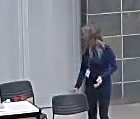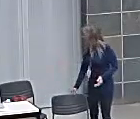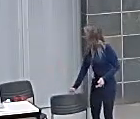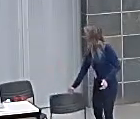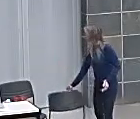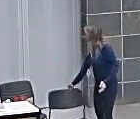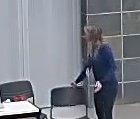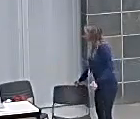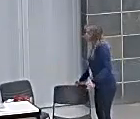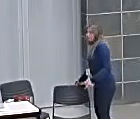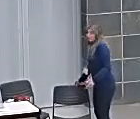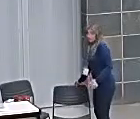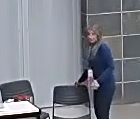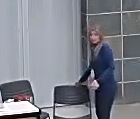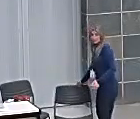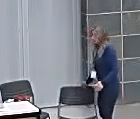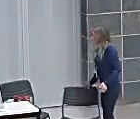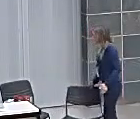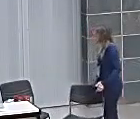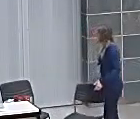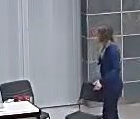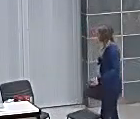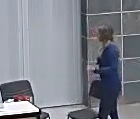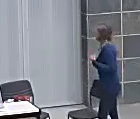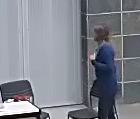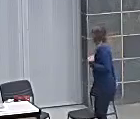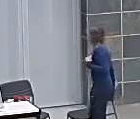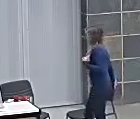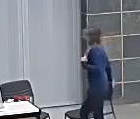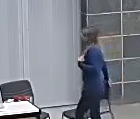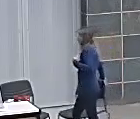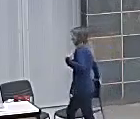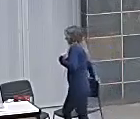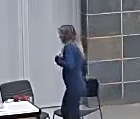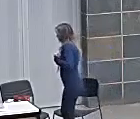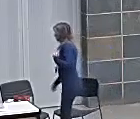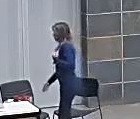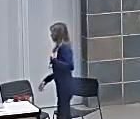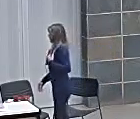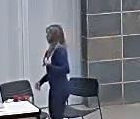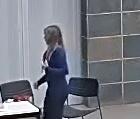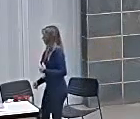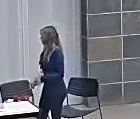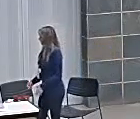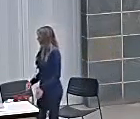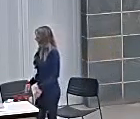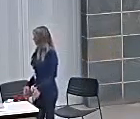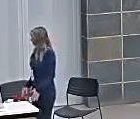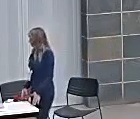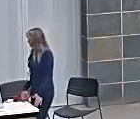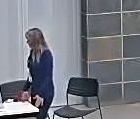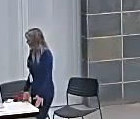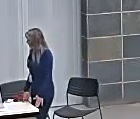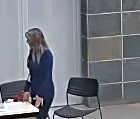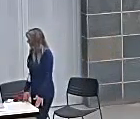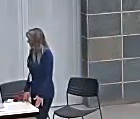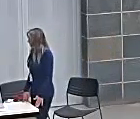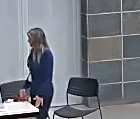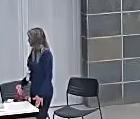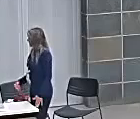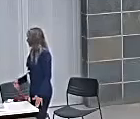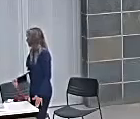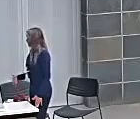essa situação e eu acho que é importante dizer para todos também que há um problema porque muito se fala com relação